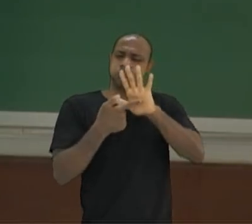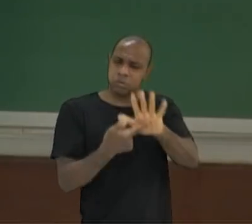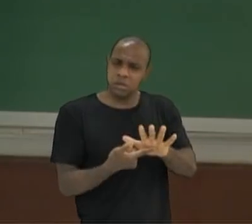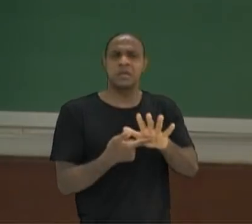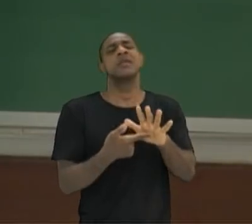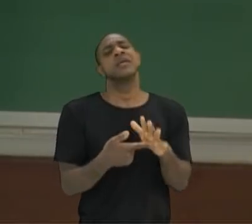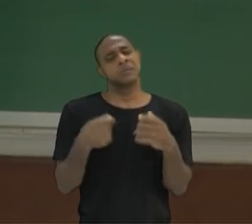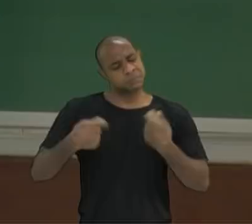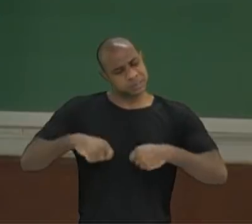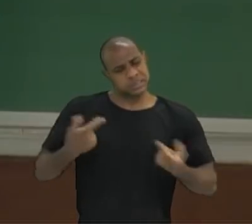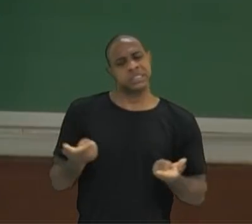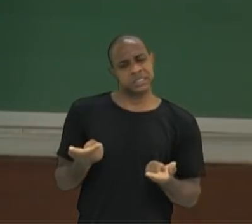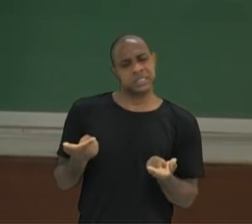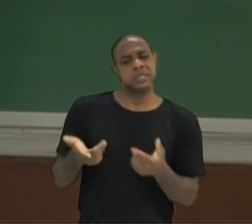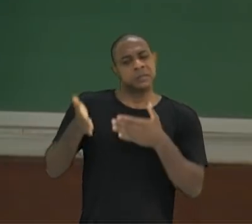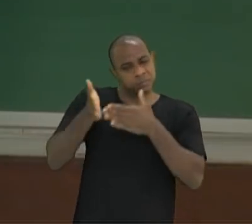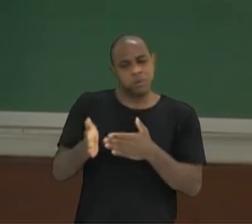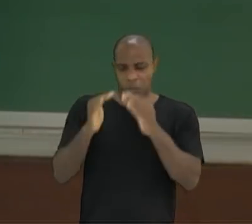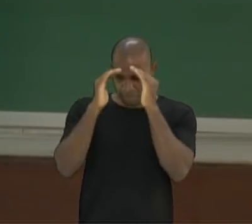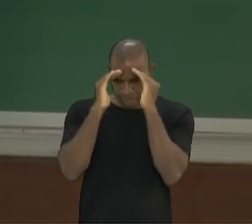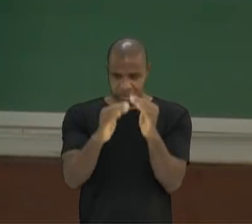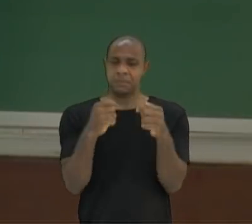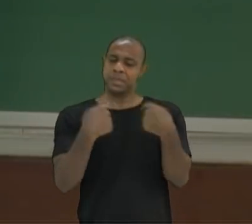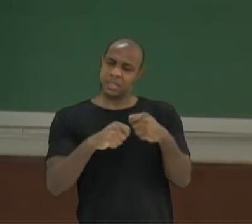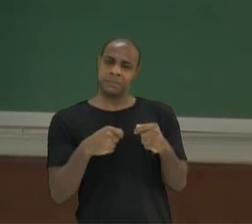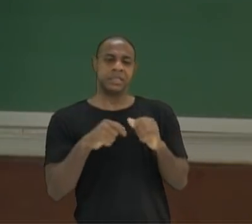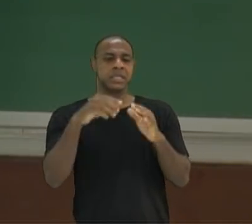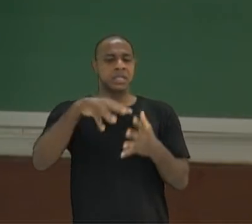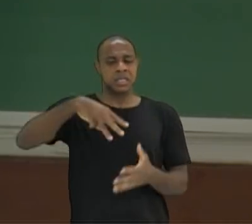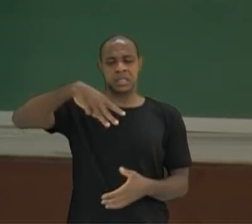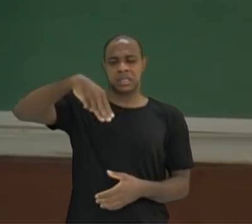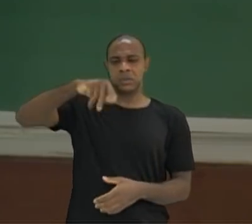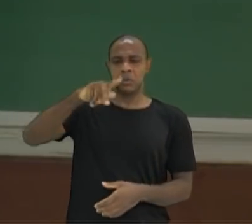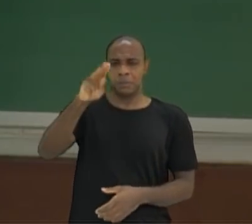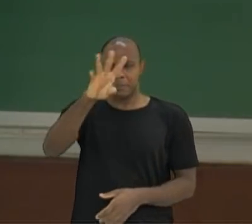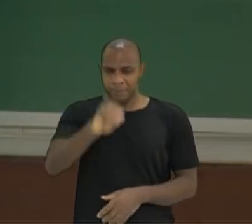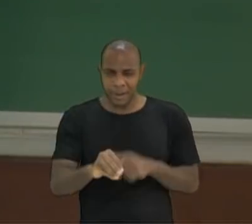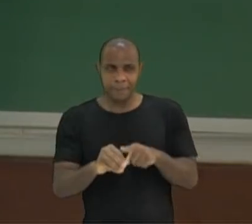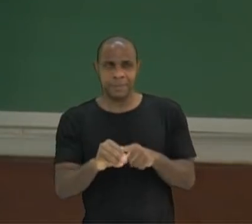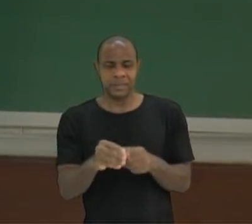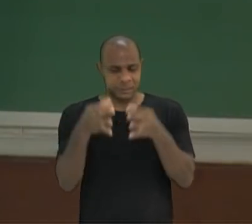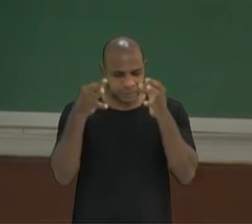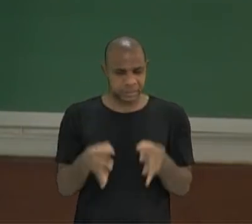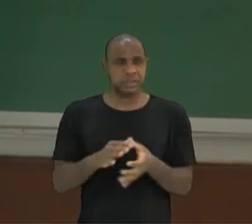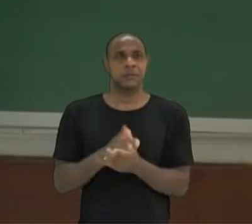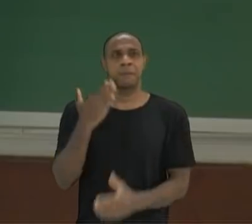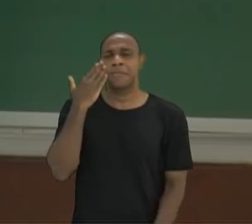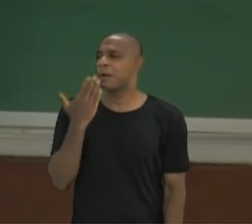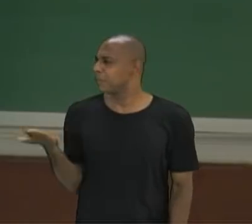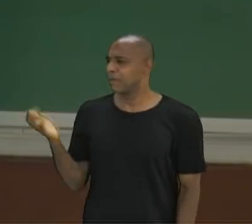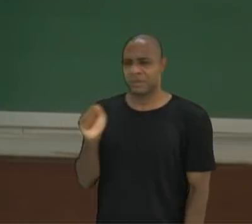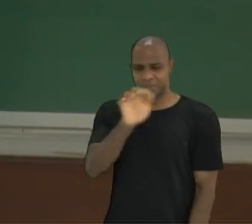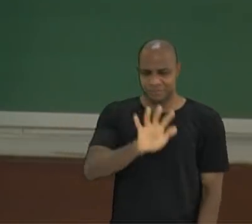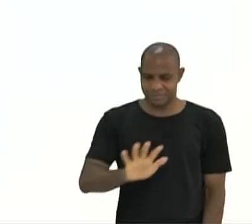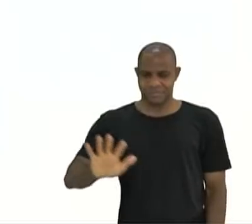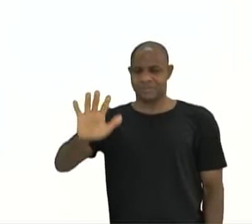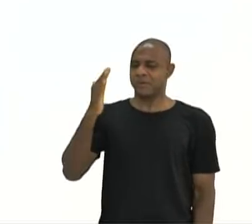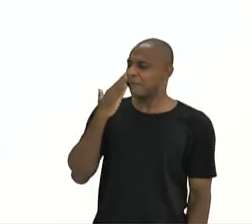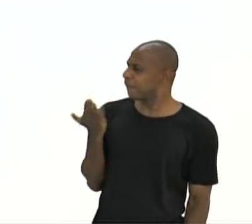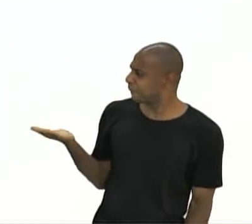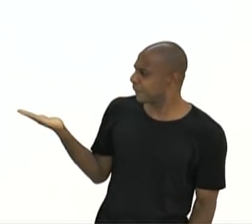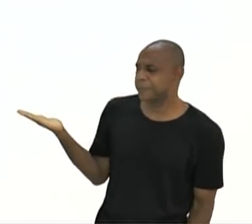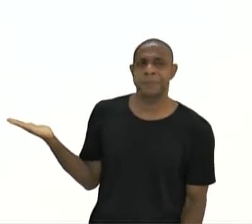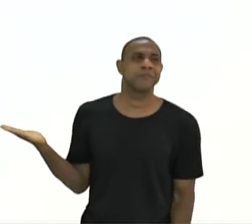pré-estabelecidas e que precisam ser cumpridas para que o mapa seja adequado. Observe aqui essa imagem. Nós temos uma imagem